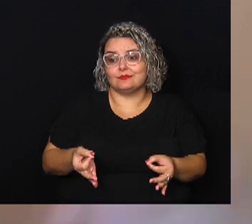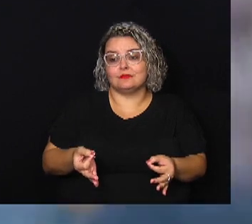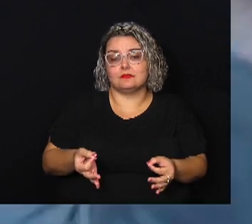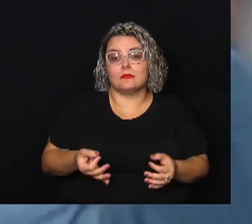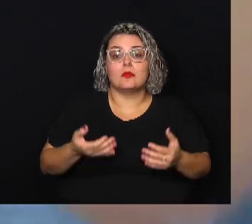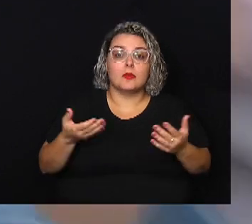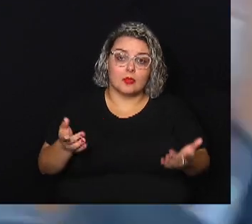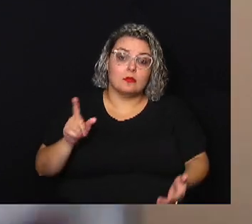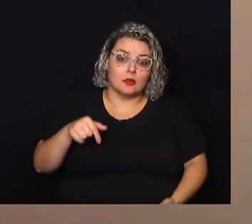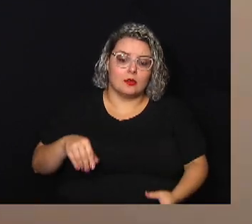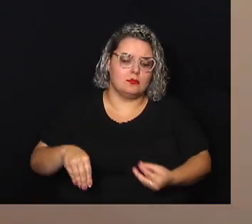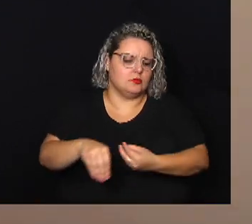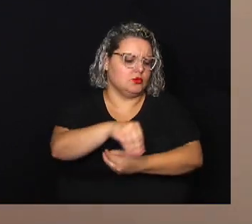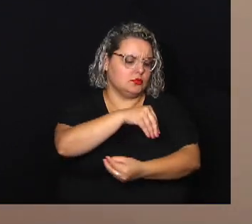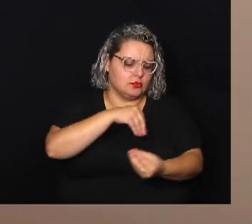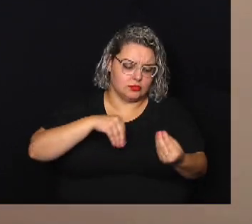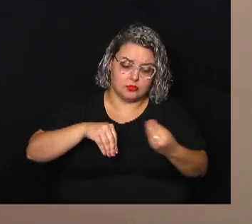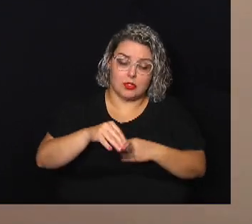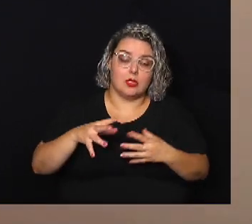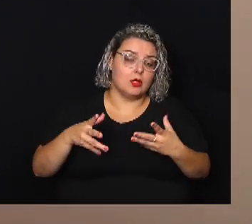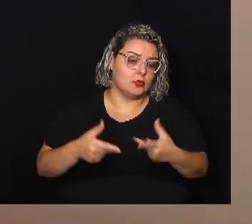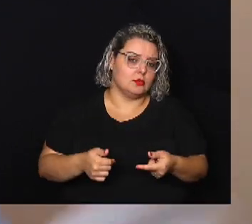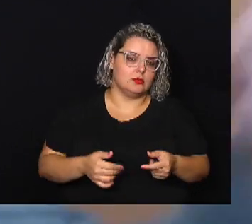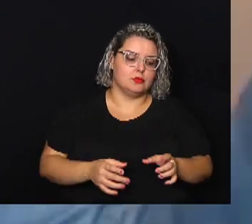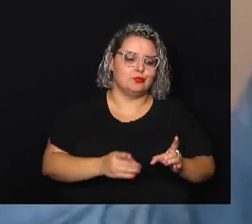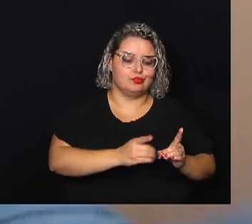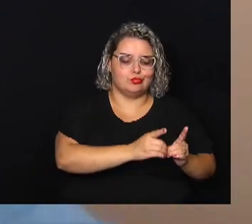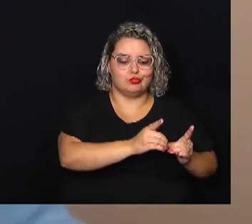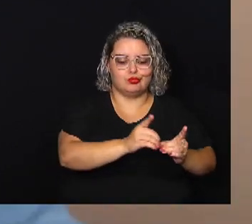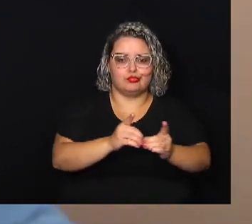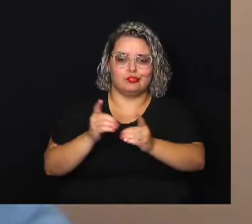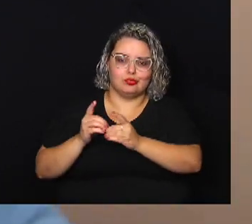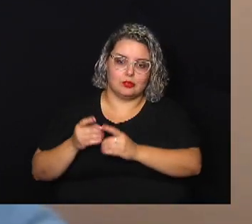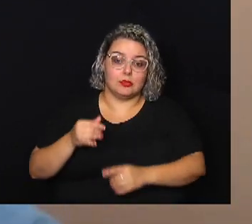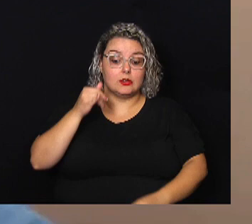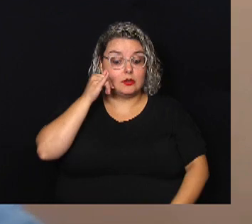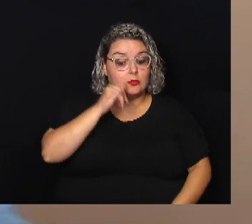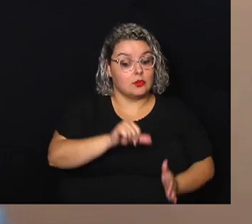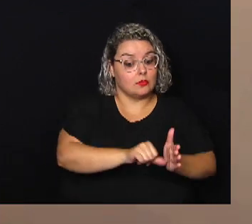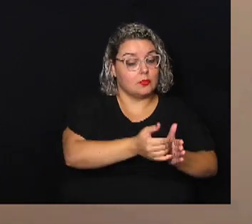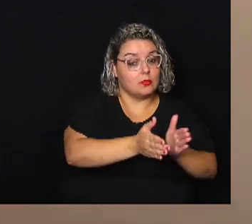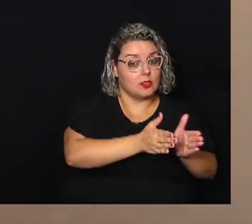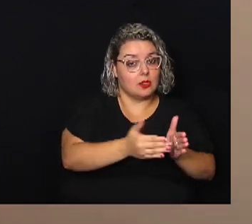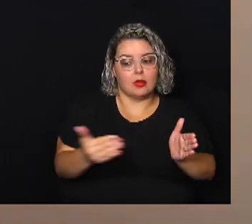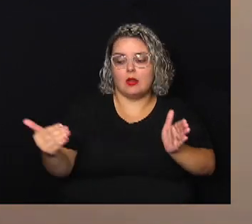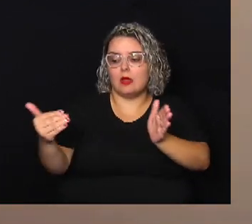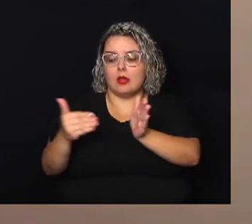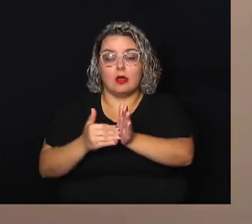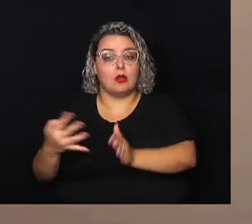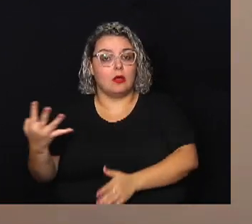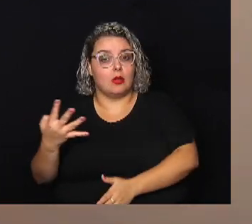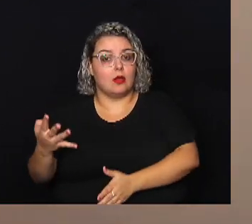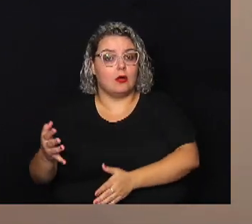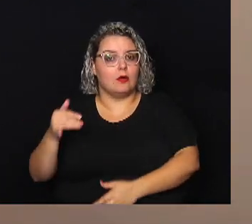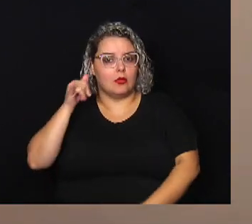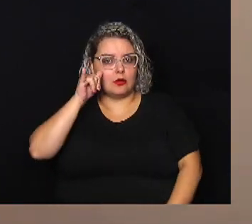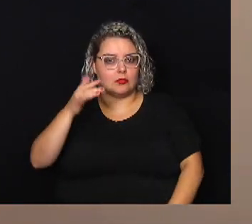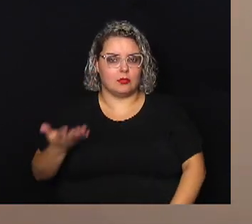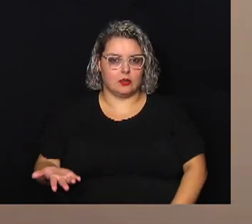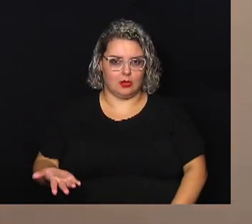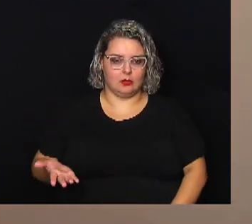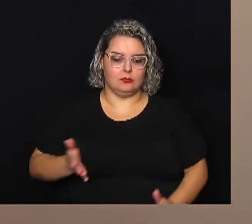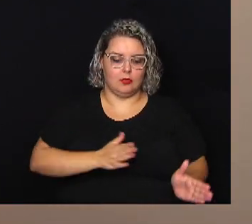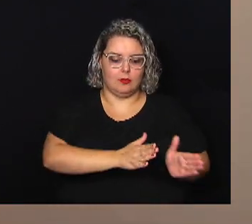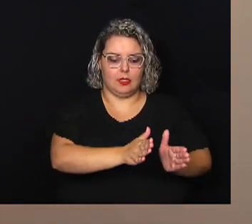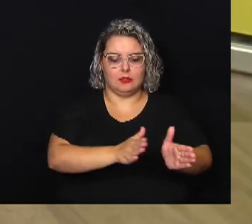envolve todas as pontas da cadeia. A gente vai desde a prevenção primária até a prevenção quaternária. Eu ia